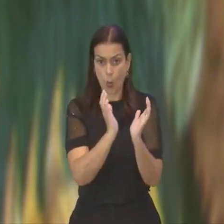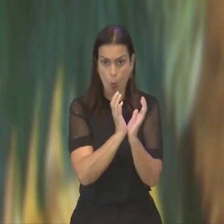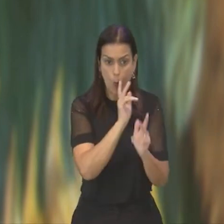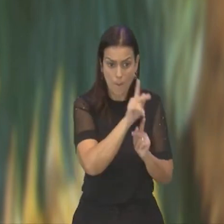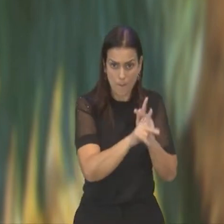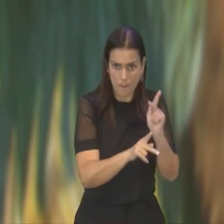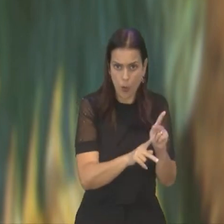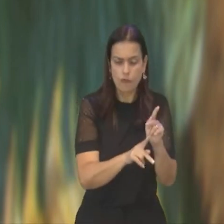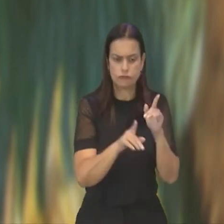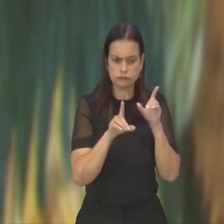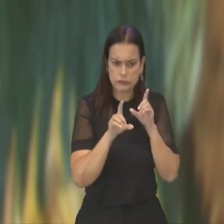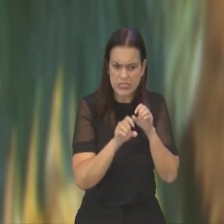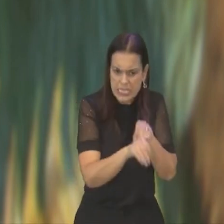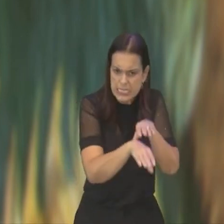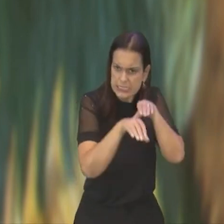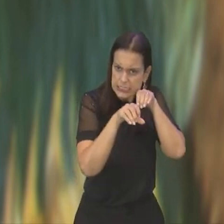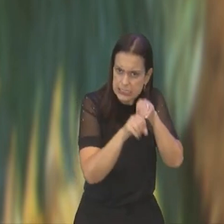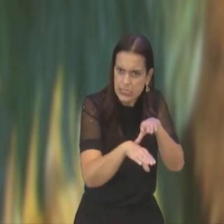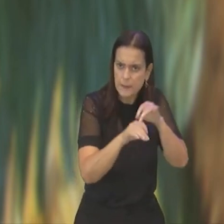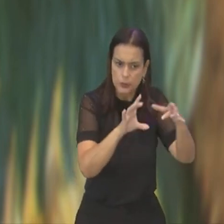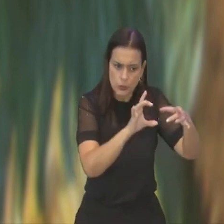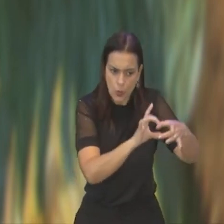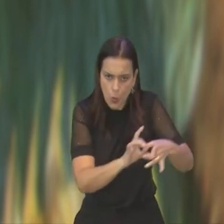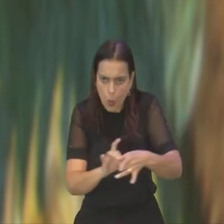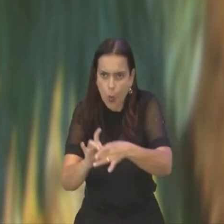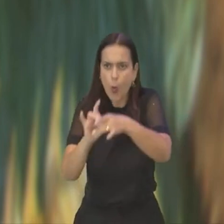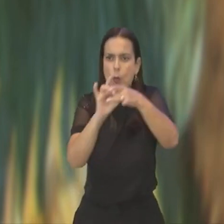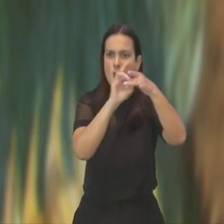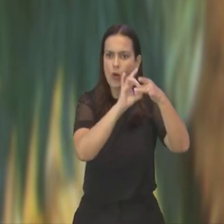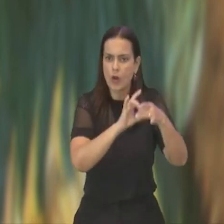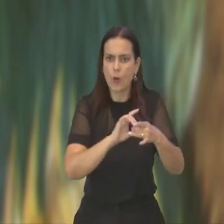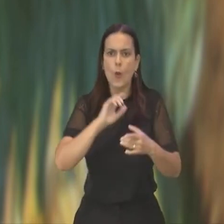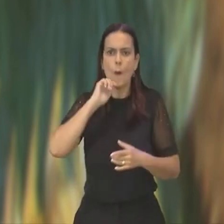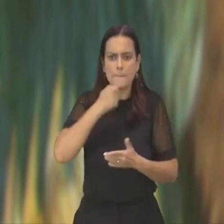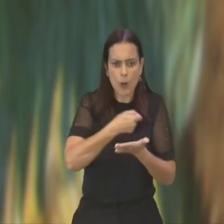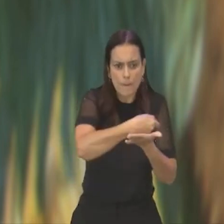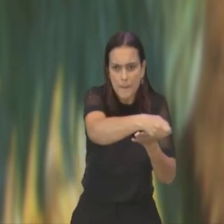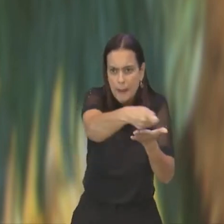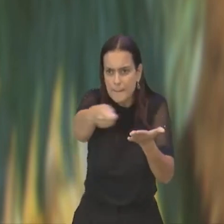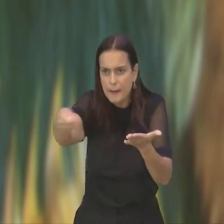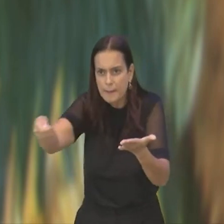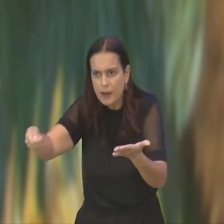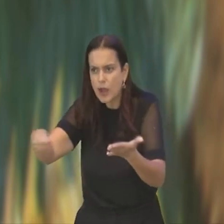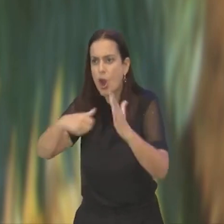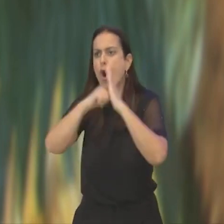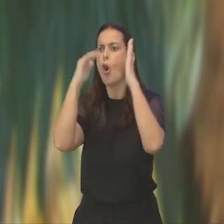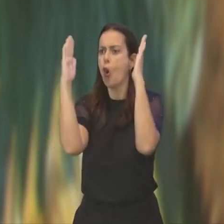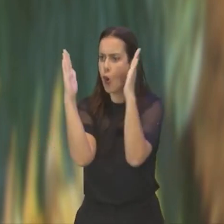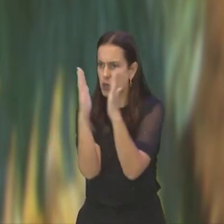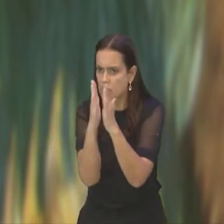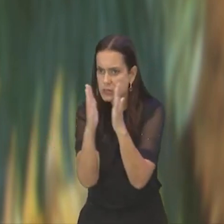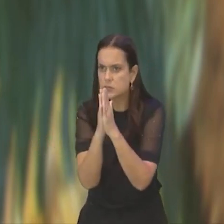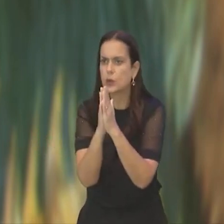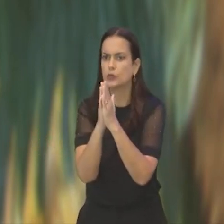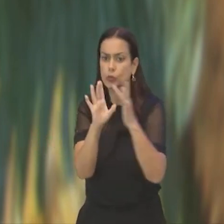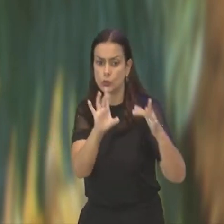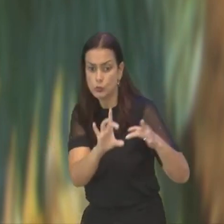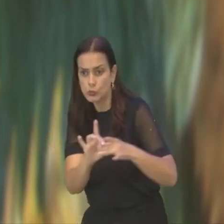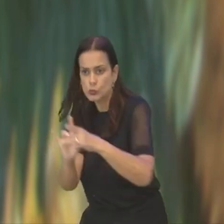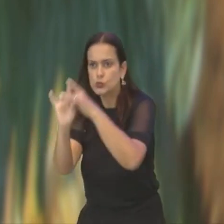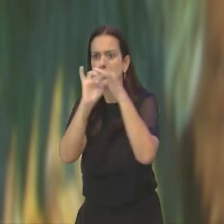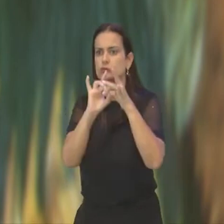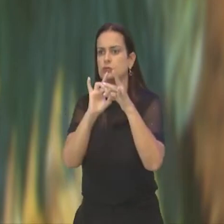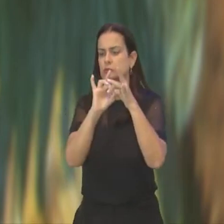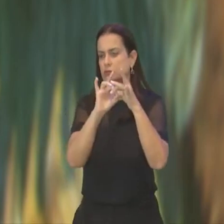dos apóstolos, na comunhão, no partir do pão e nas orações.